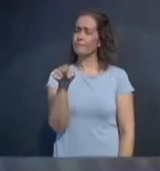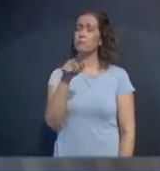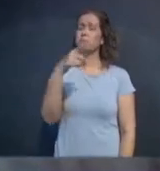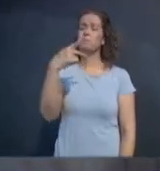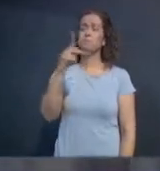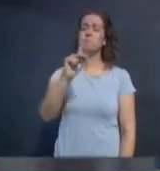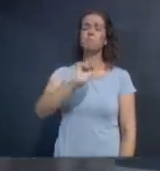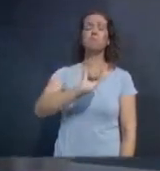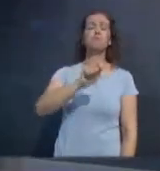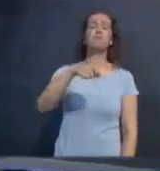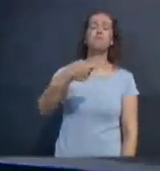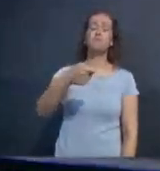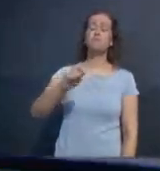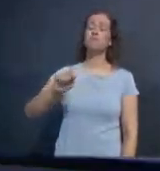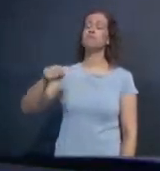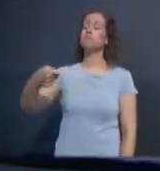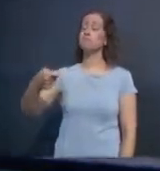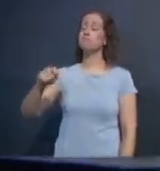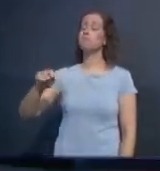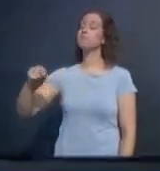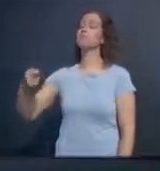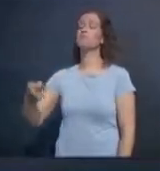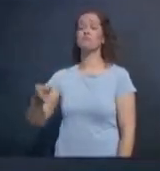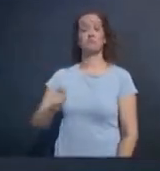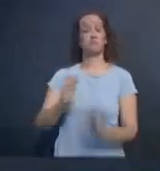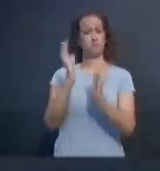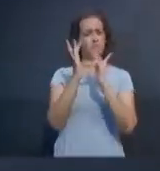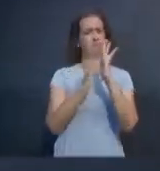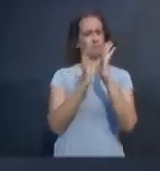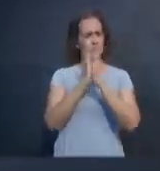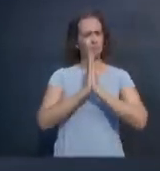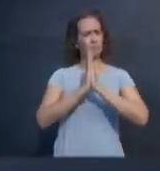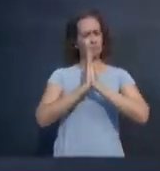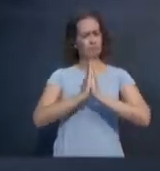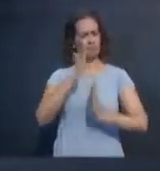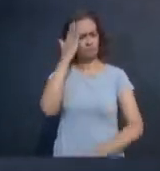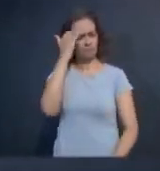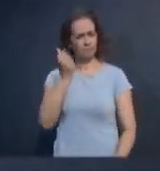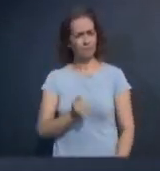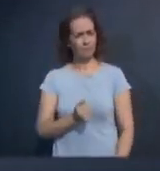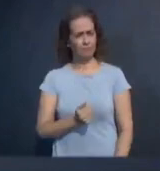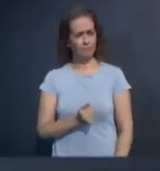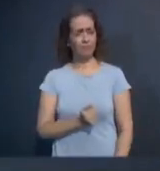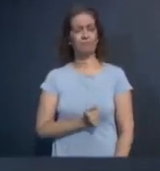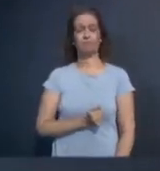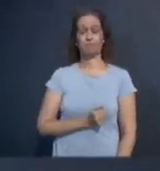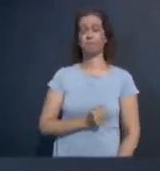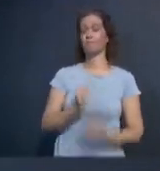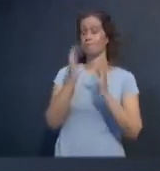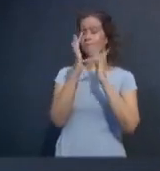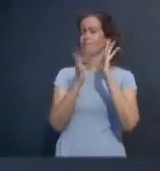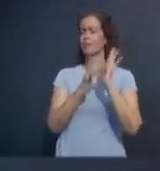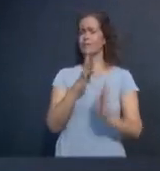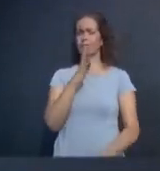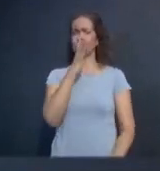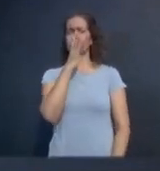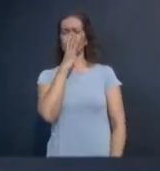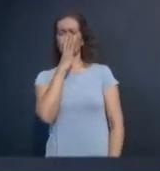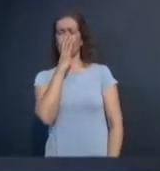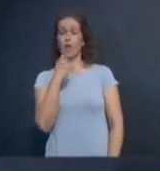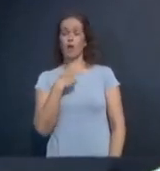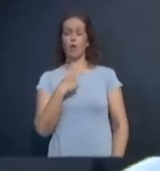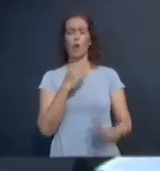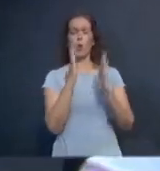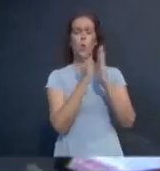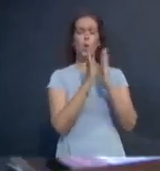nome? Falou. E Jesus contempla naquele momento e diz assim: não rogo somente